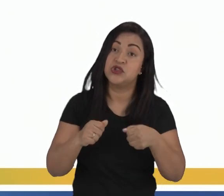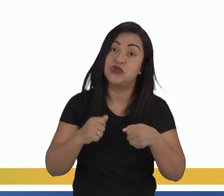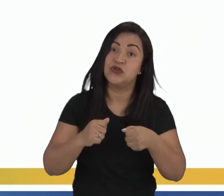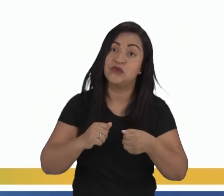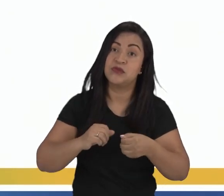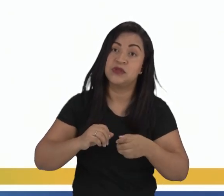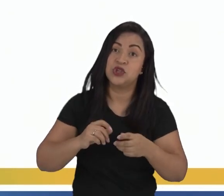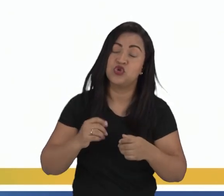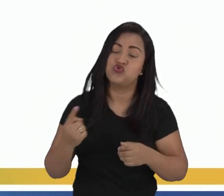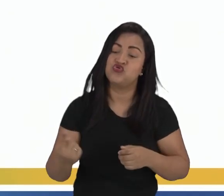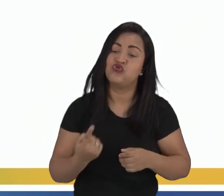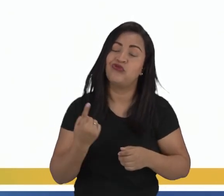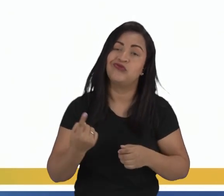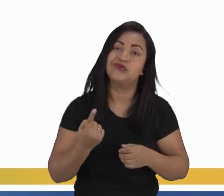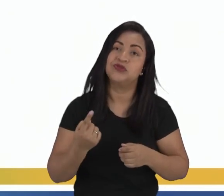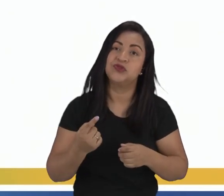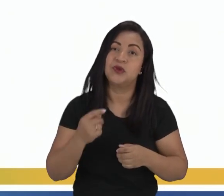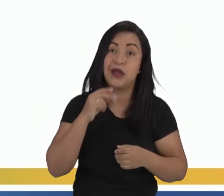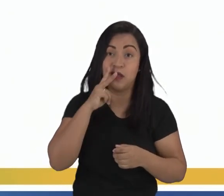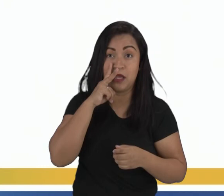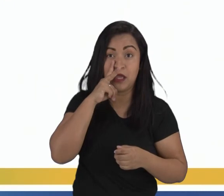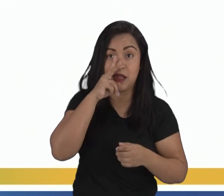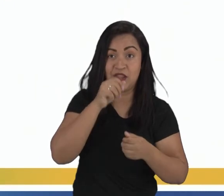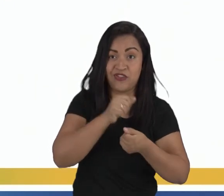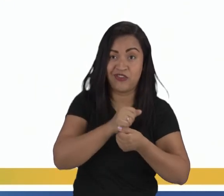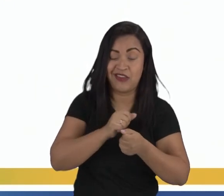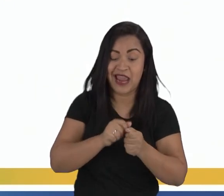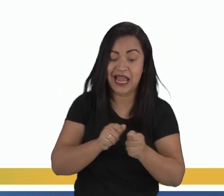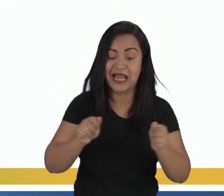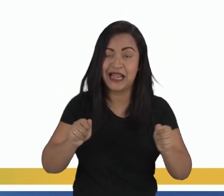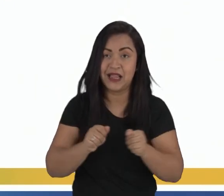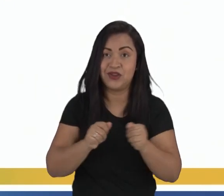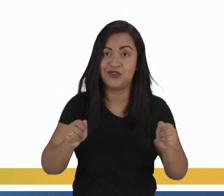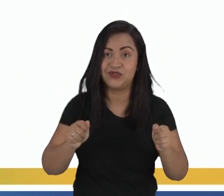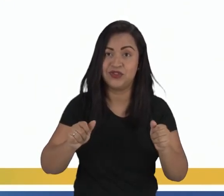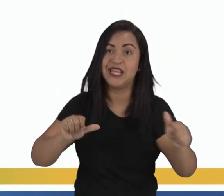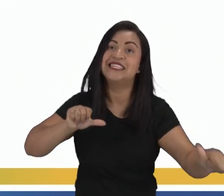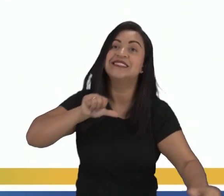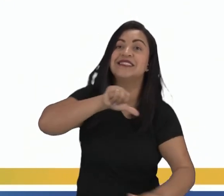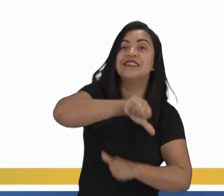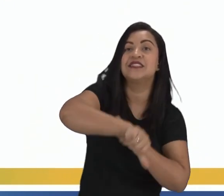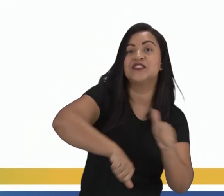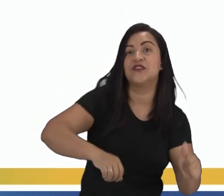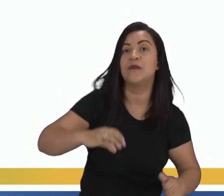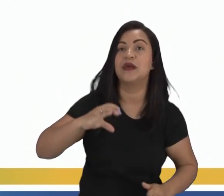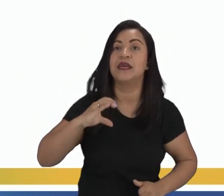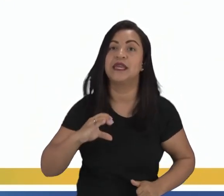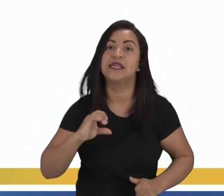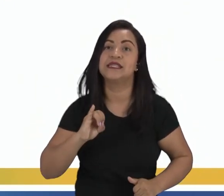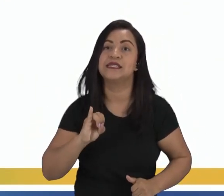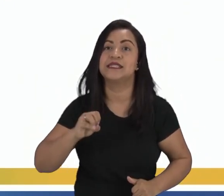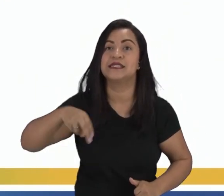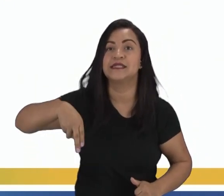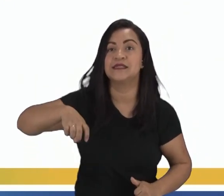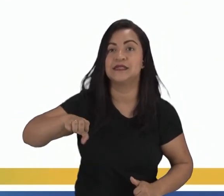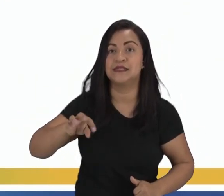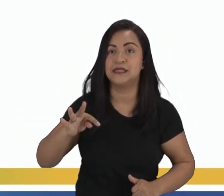deslizar, a energia potencial elástica é convertida em energia cinética pela ação da força de